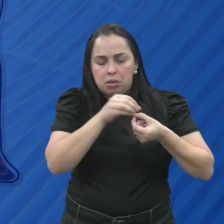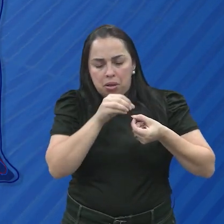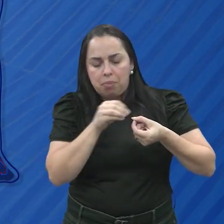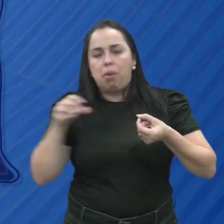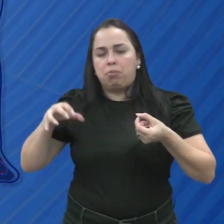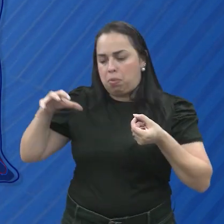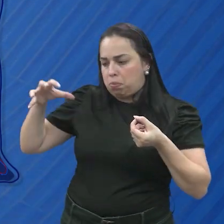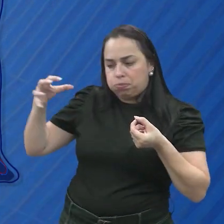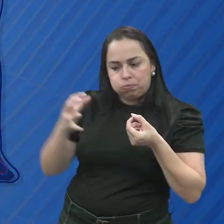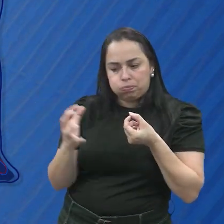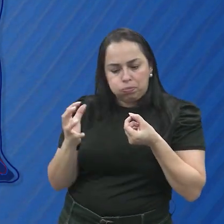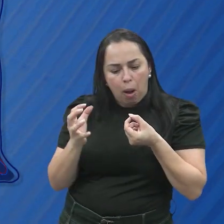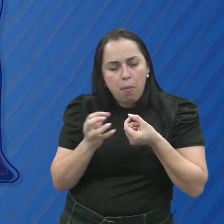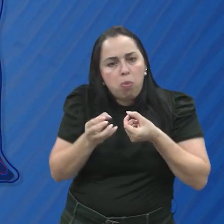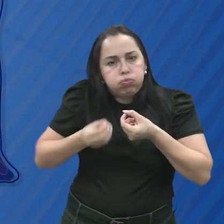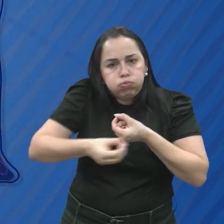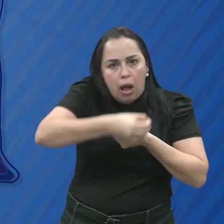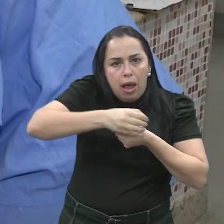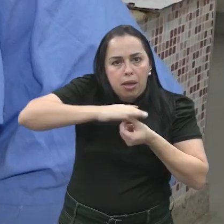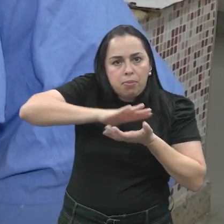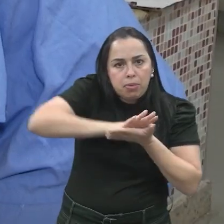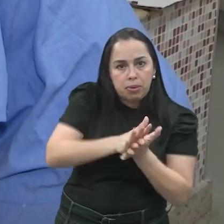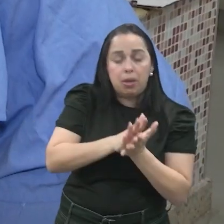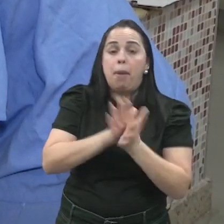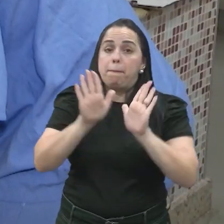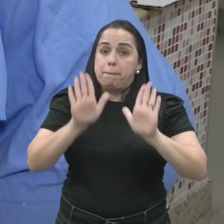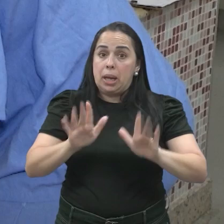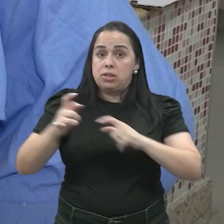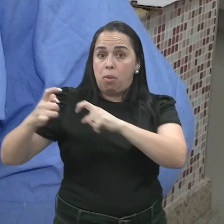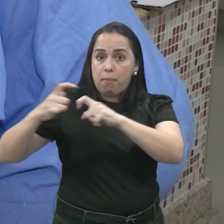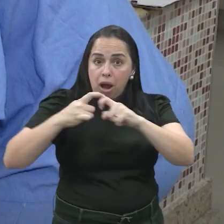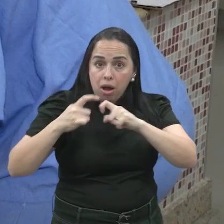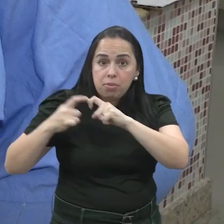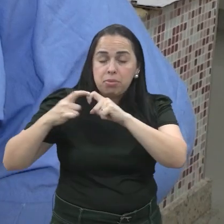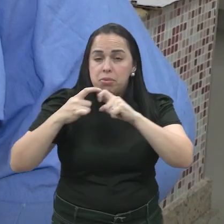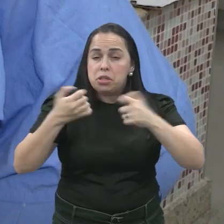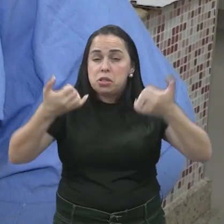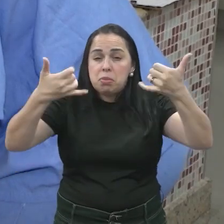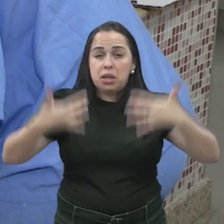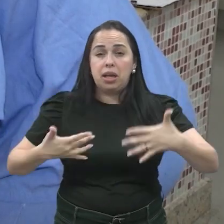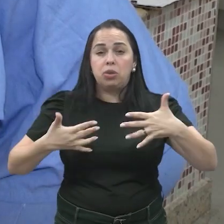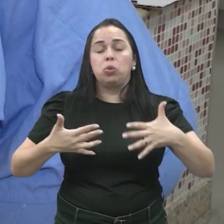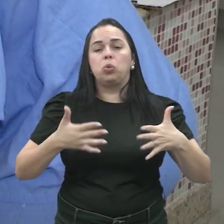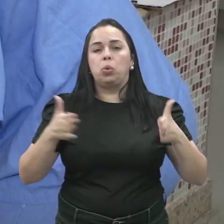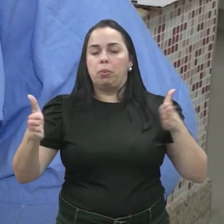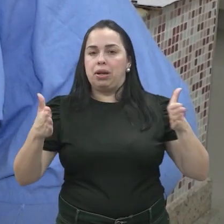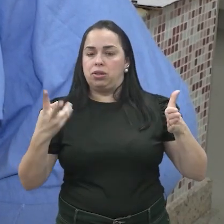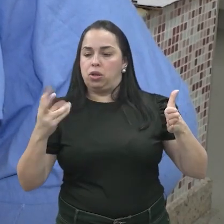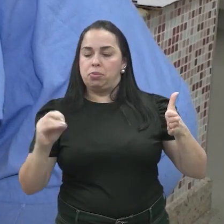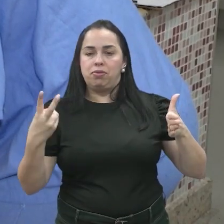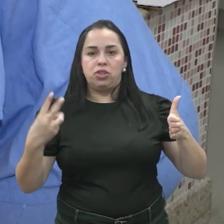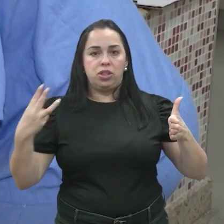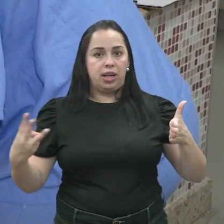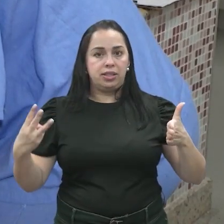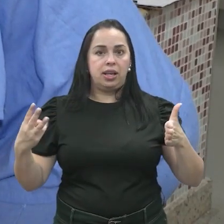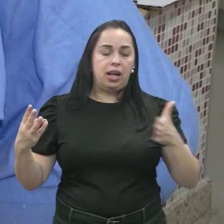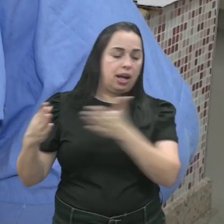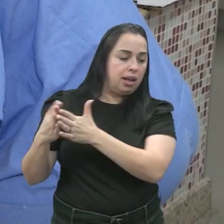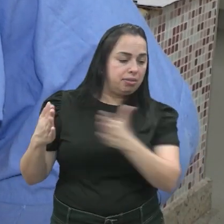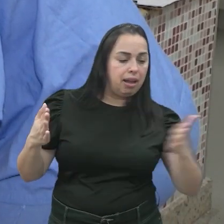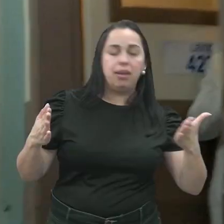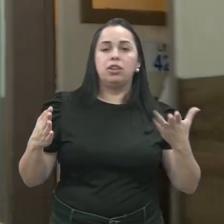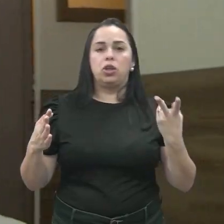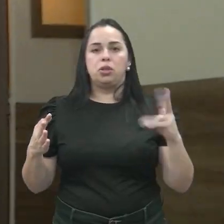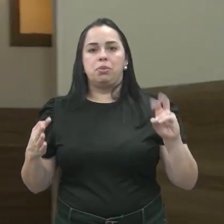anormais que suprimem as células saudáveis. De acordo com projeções médicas, no acumulado de 2023 até o fim